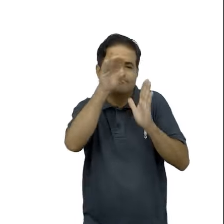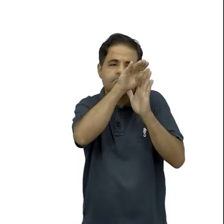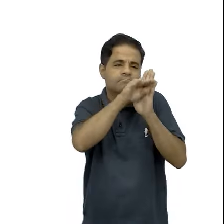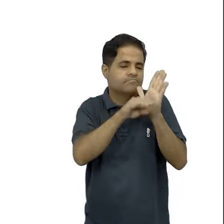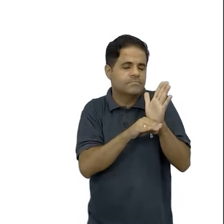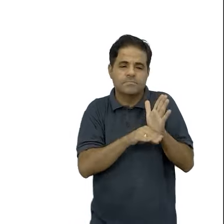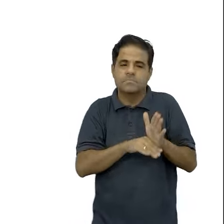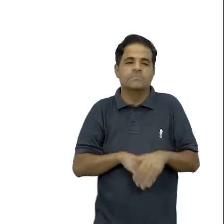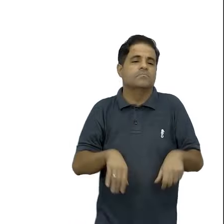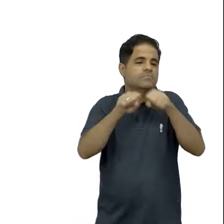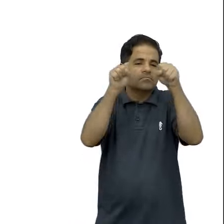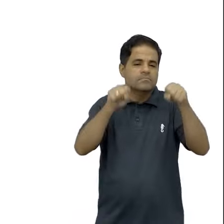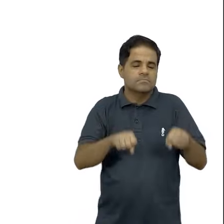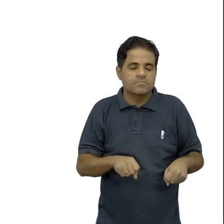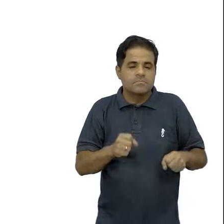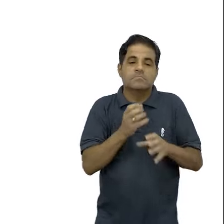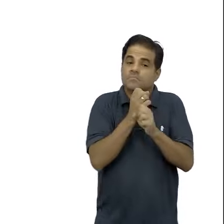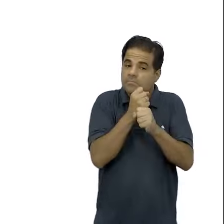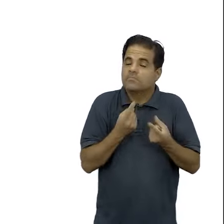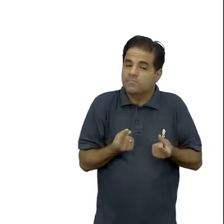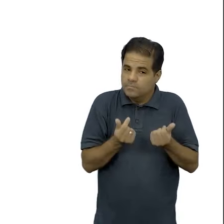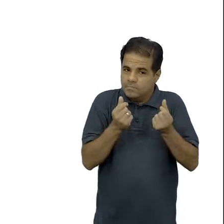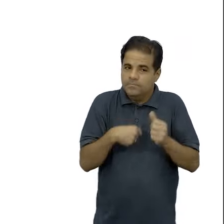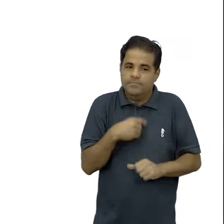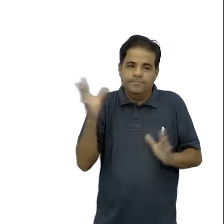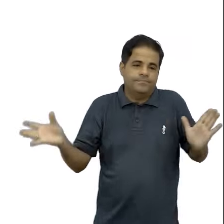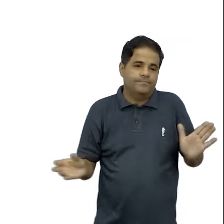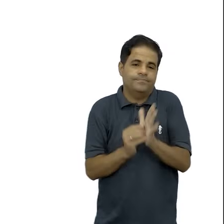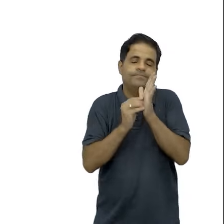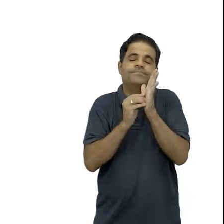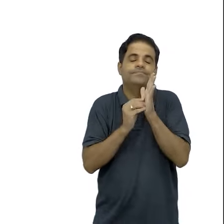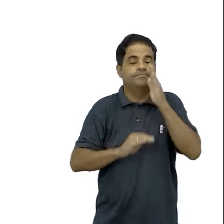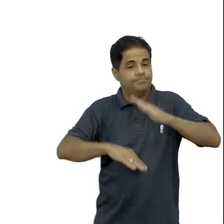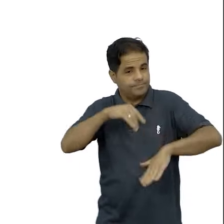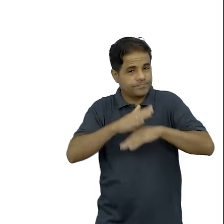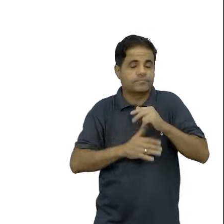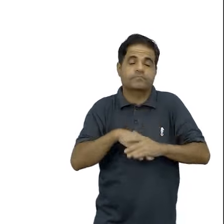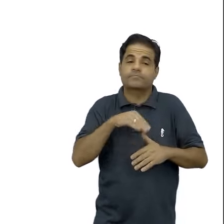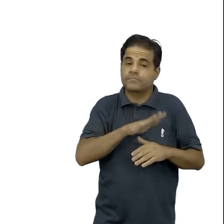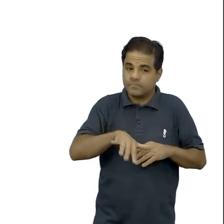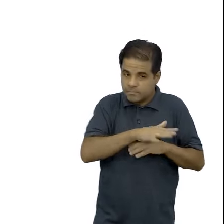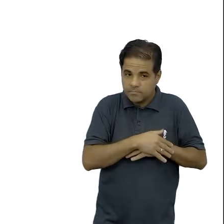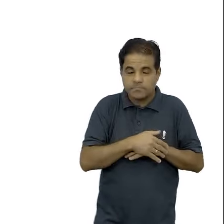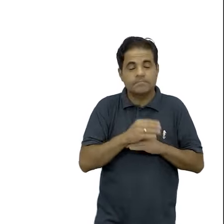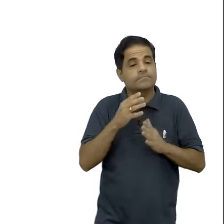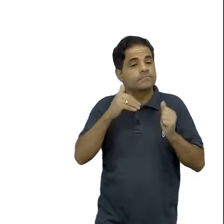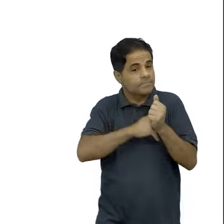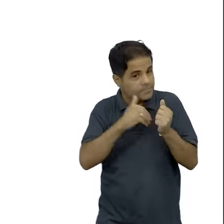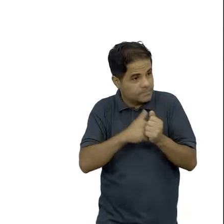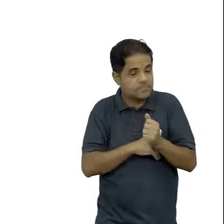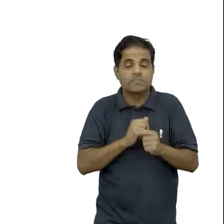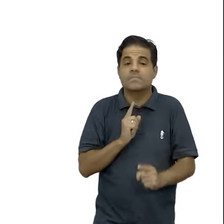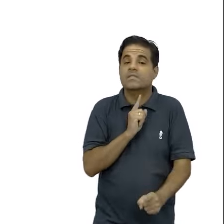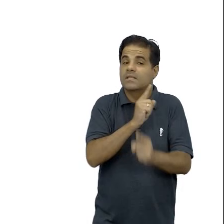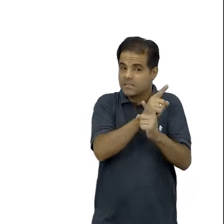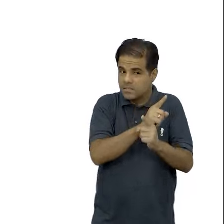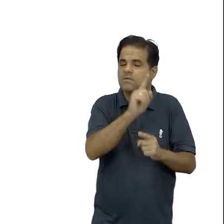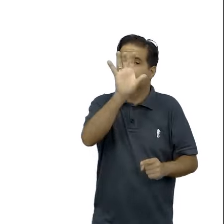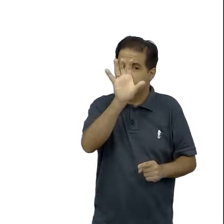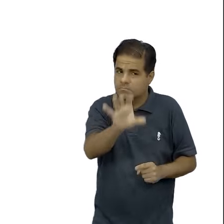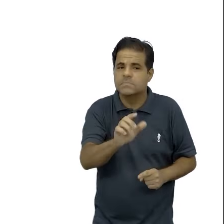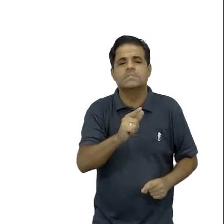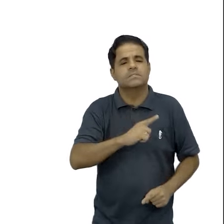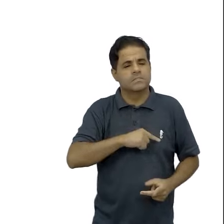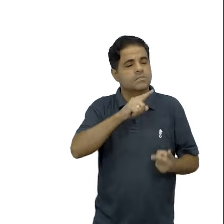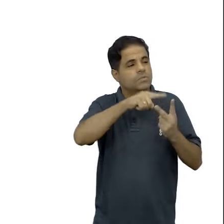princípio do sistema de numeração é acrescentado nessa habilidade, o número enquanto código de identificação, ou seja,